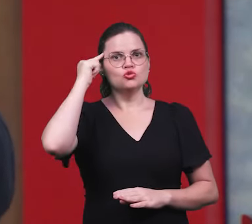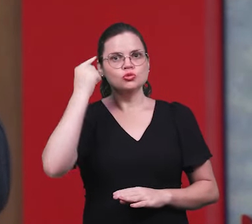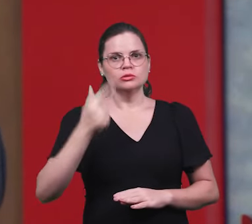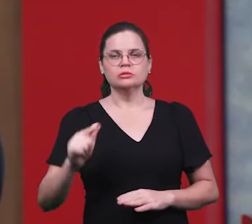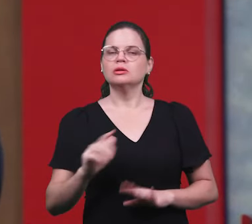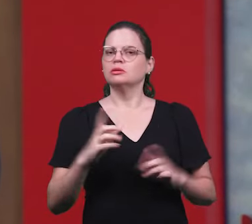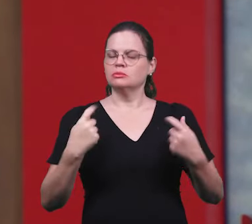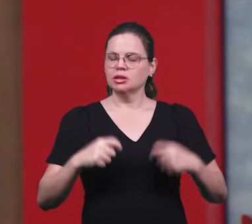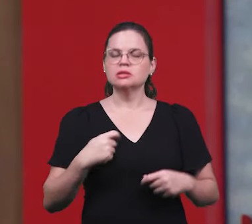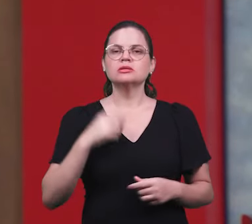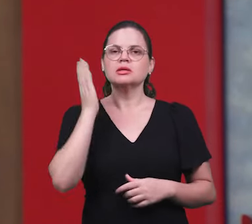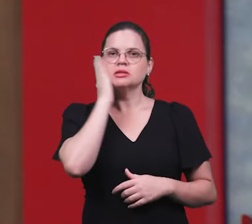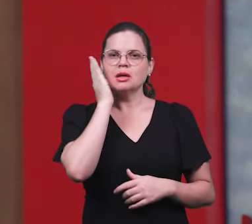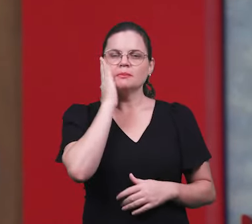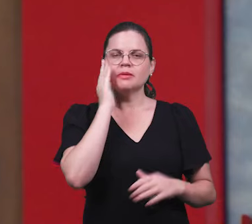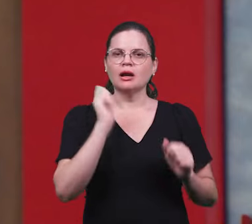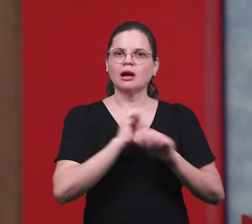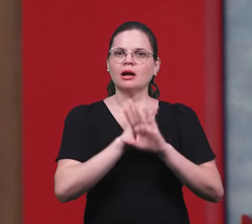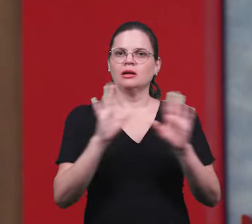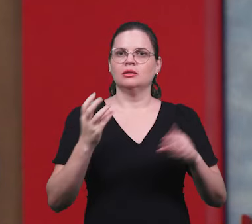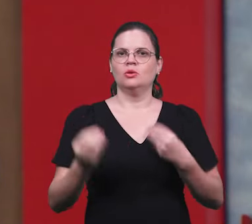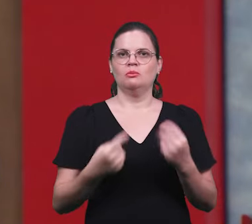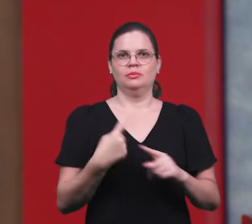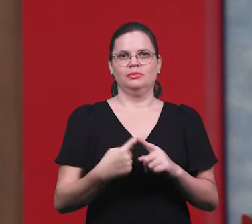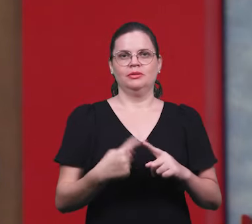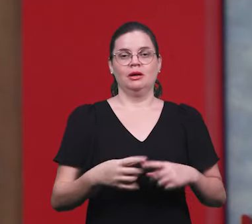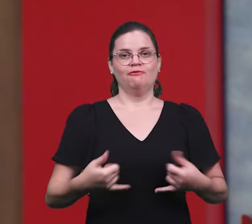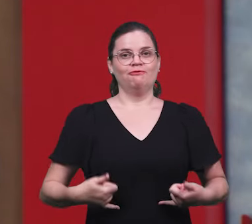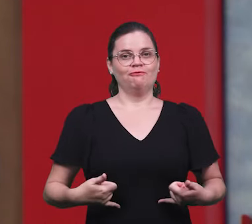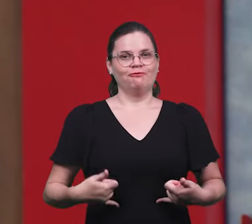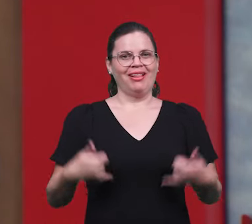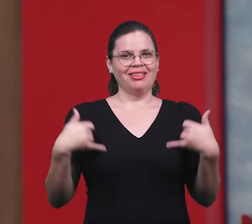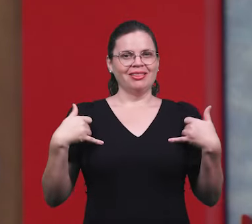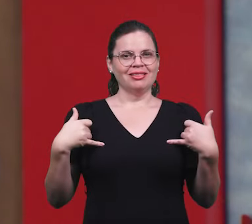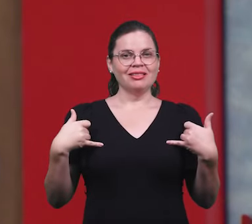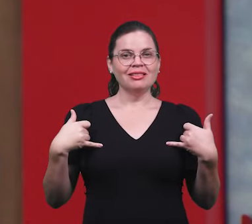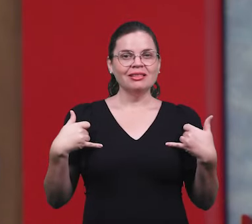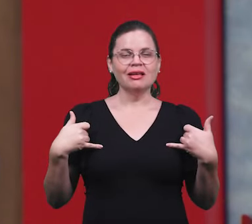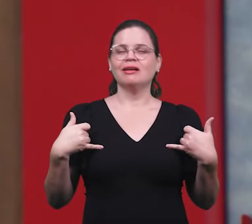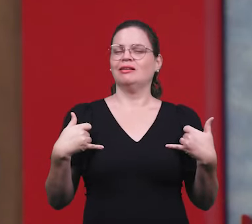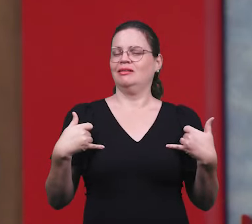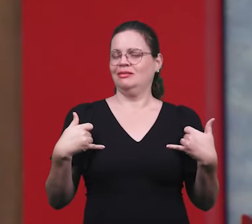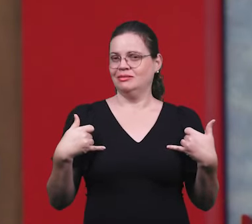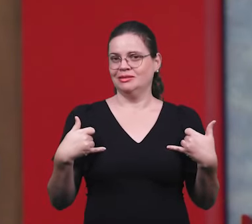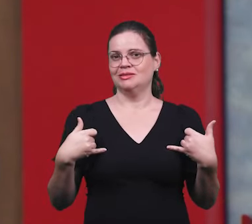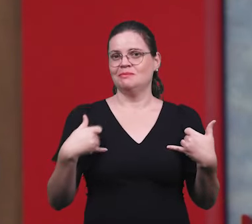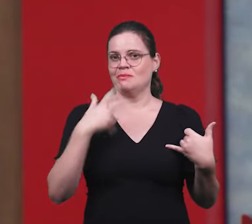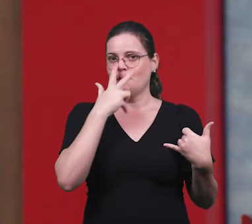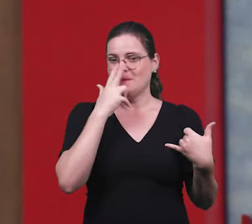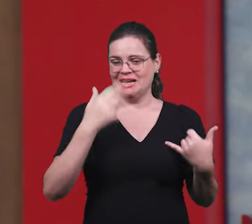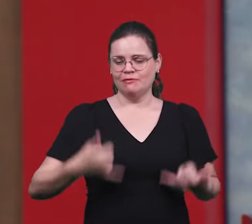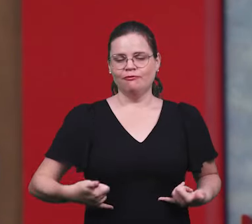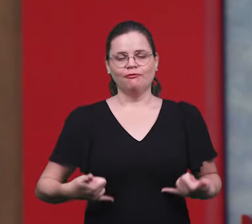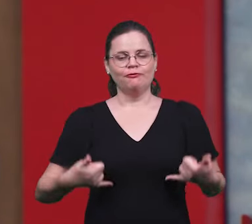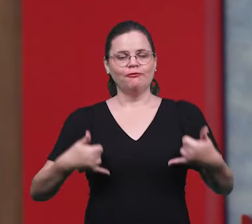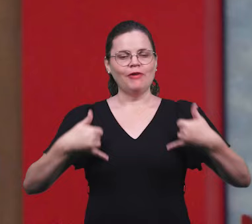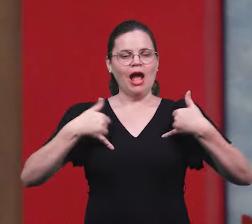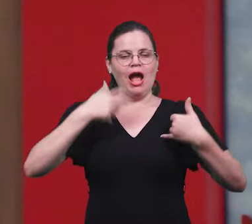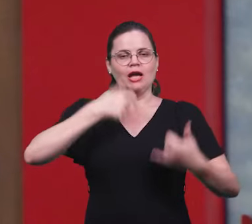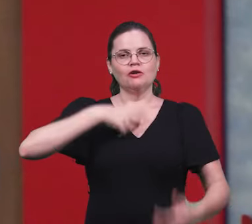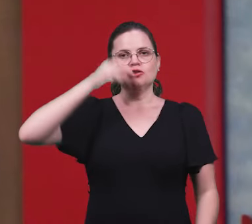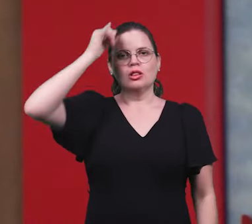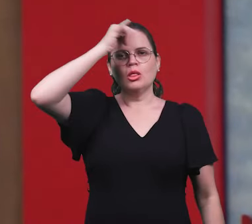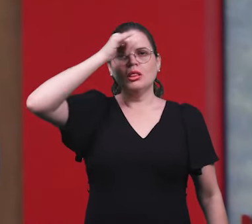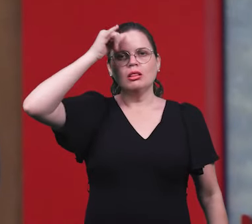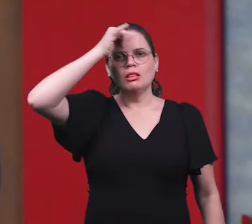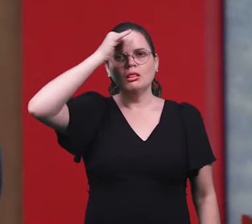saber usar. E a vaidade chega assim a um ponto de levar o homem a se tornar um tolo, porque às